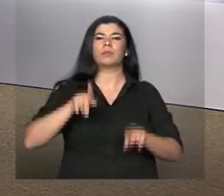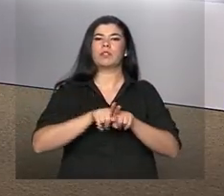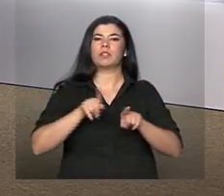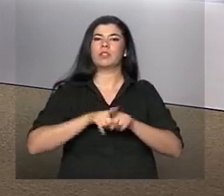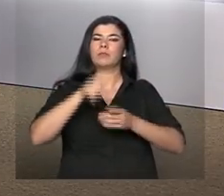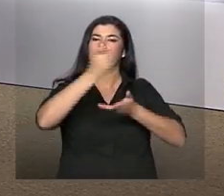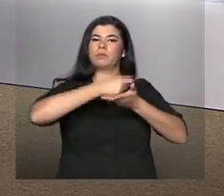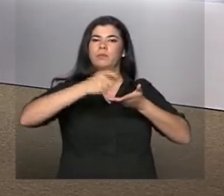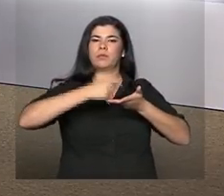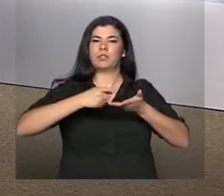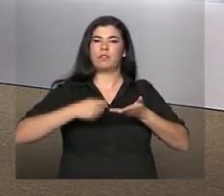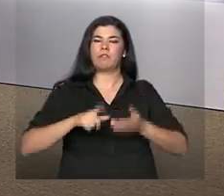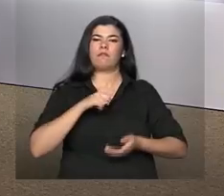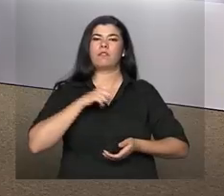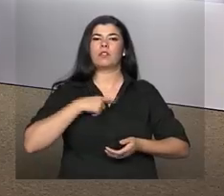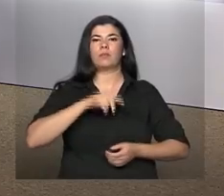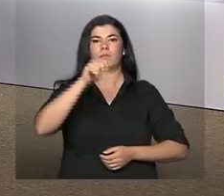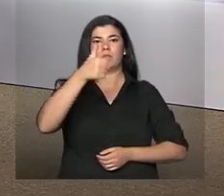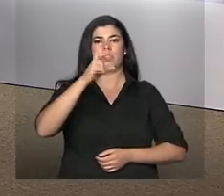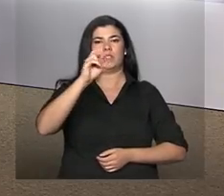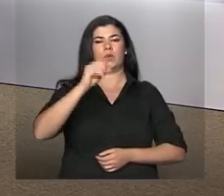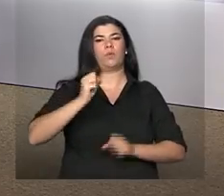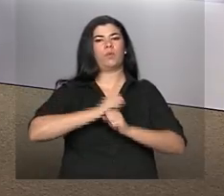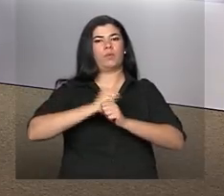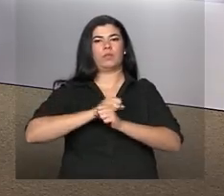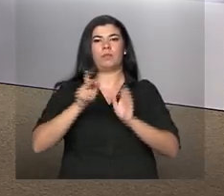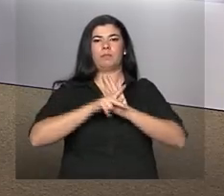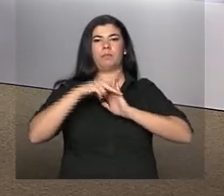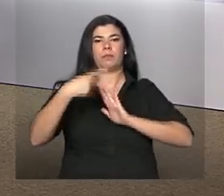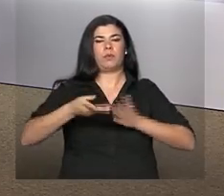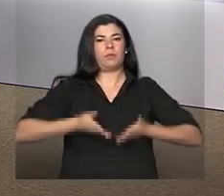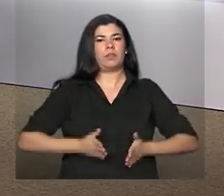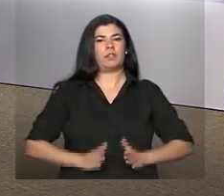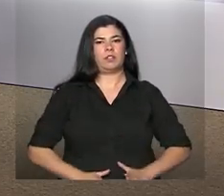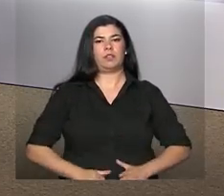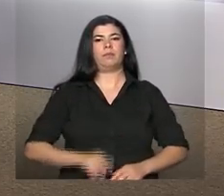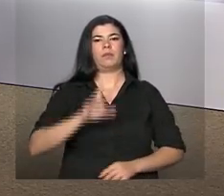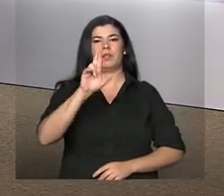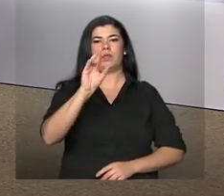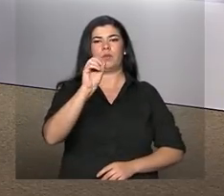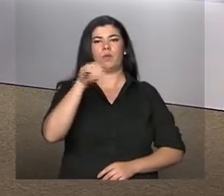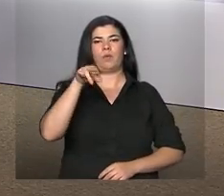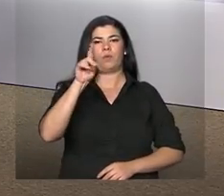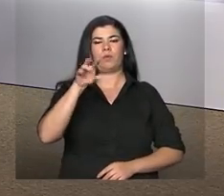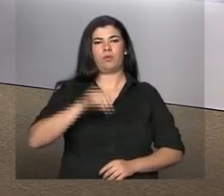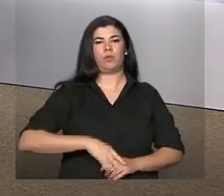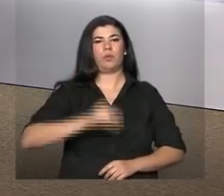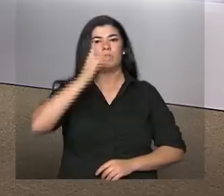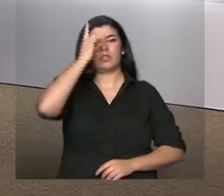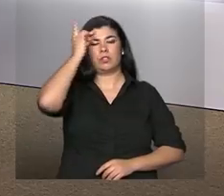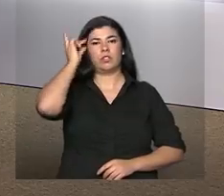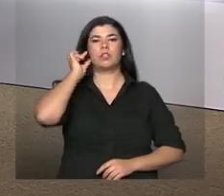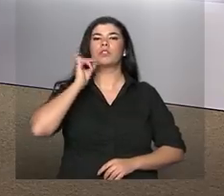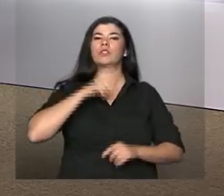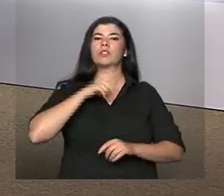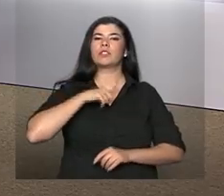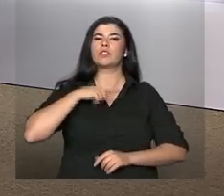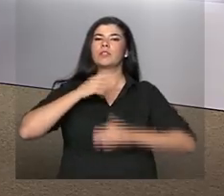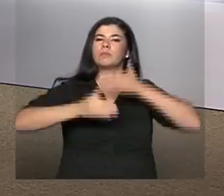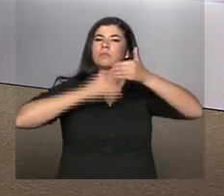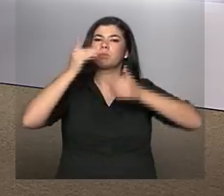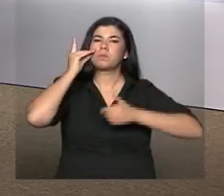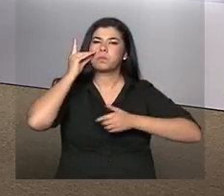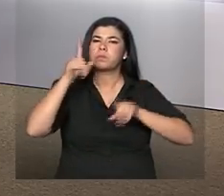no texto os 150 anos de nascimento do Marechal Rondon. Dilma lembrou ainda os 70 anos da rendição das